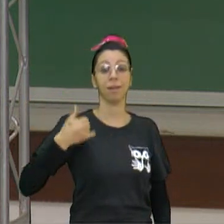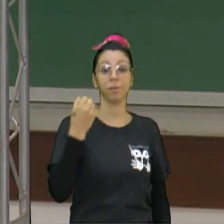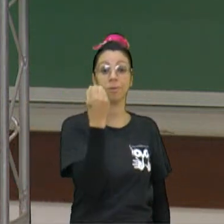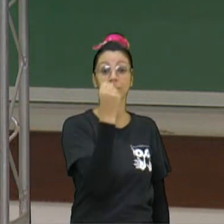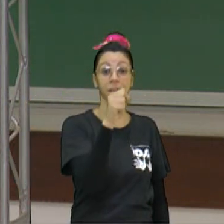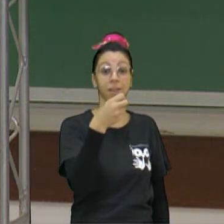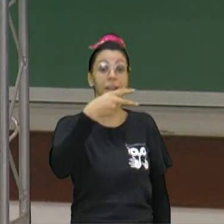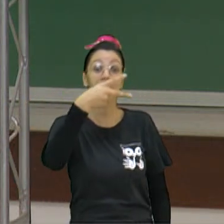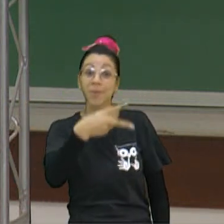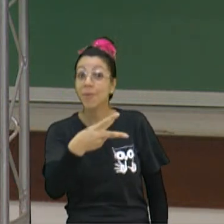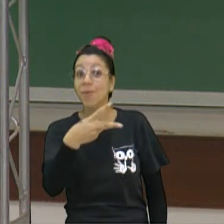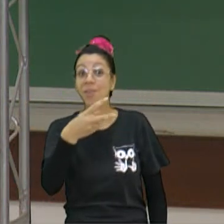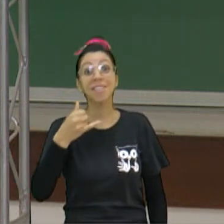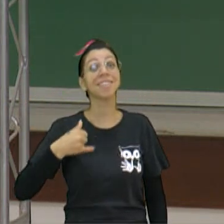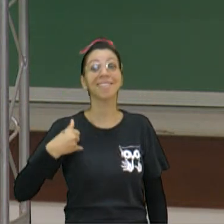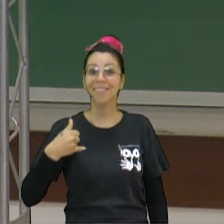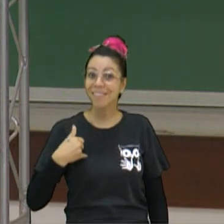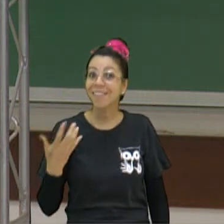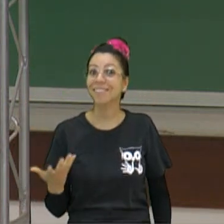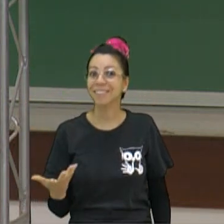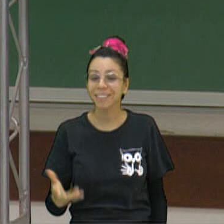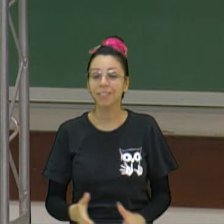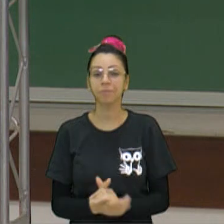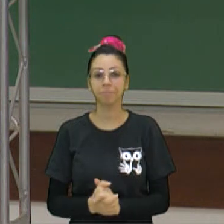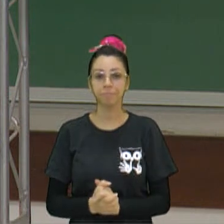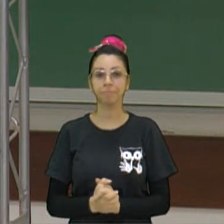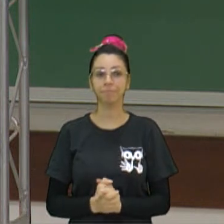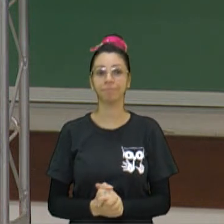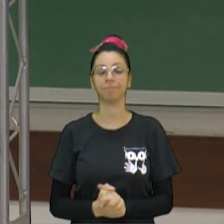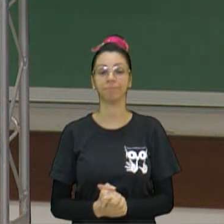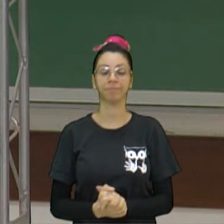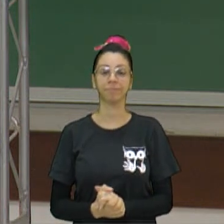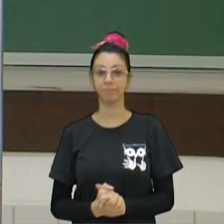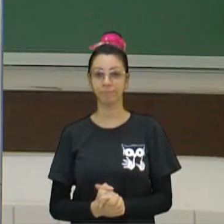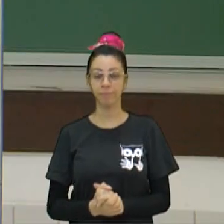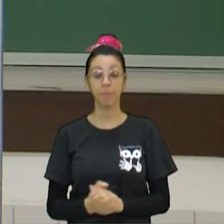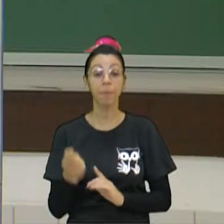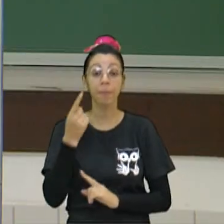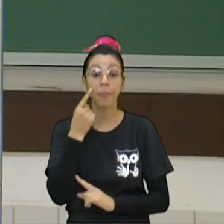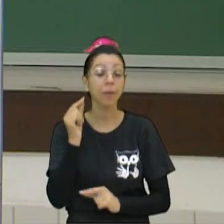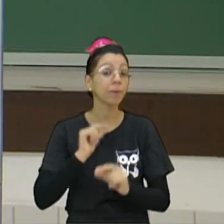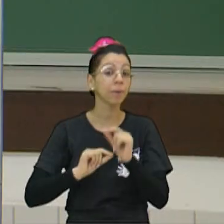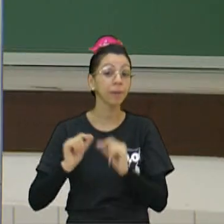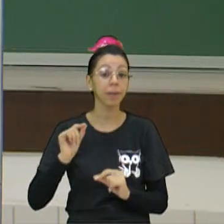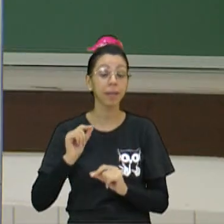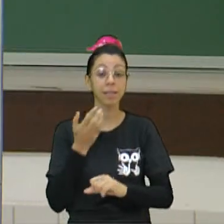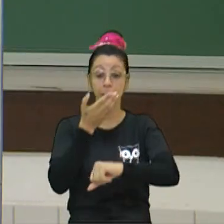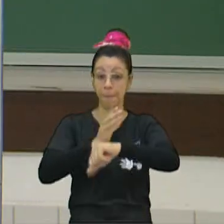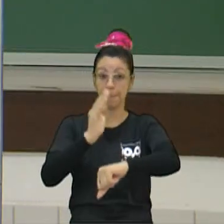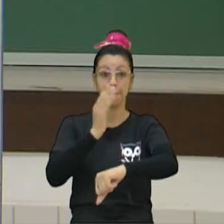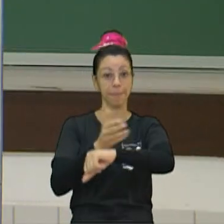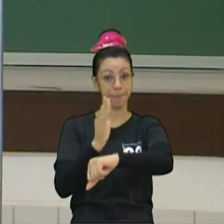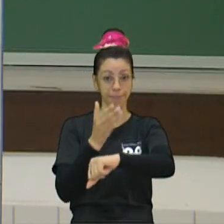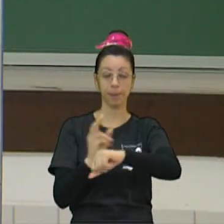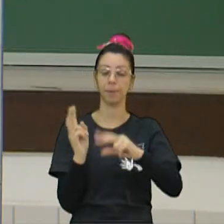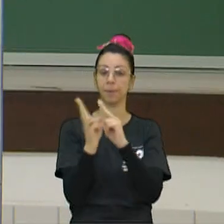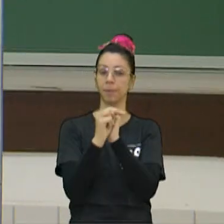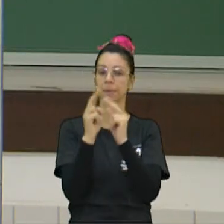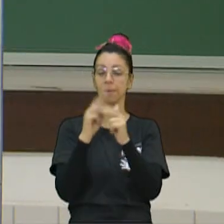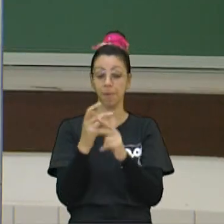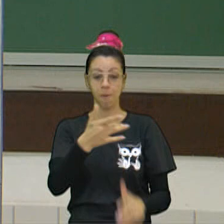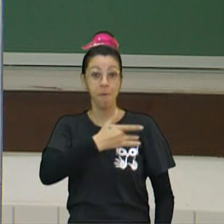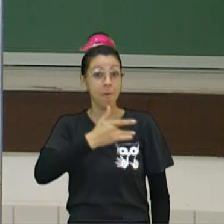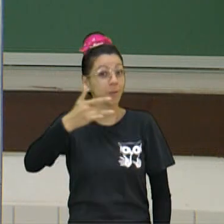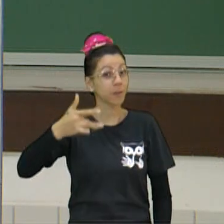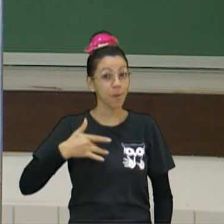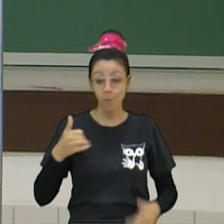tinha 82 anos quando tirou essa imagem. Então, nós podemos ver que com a prática desse exercício, a saúde dele